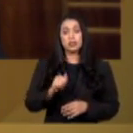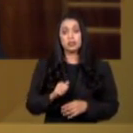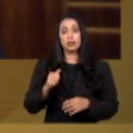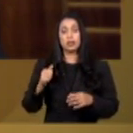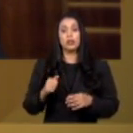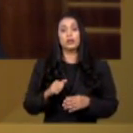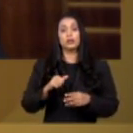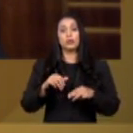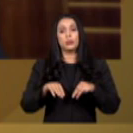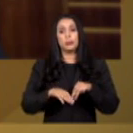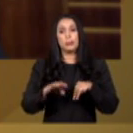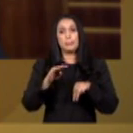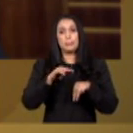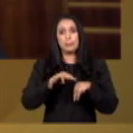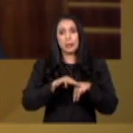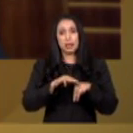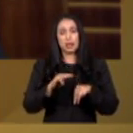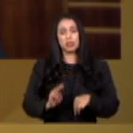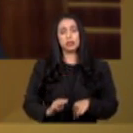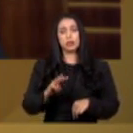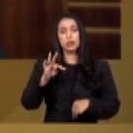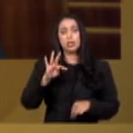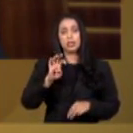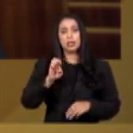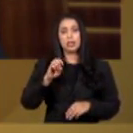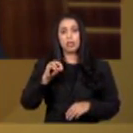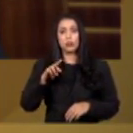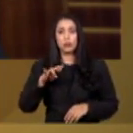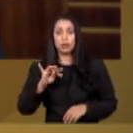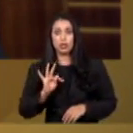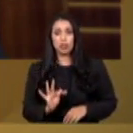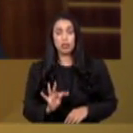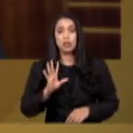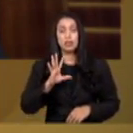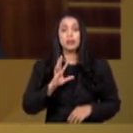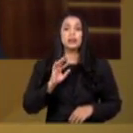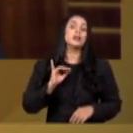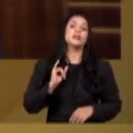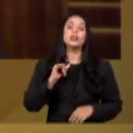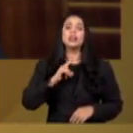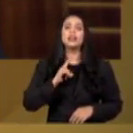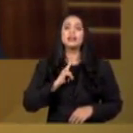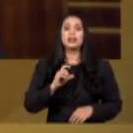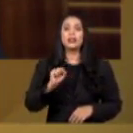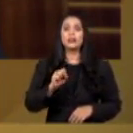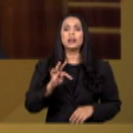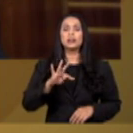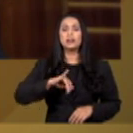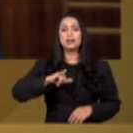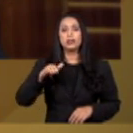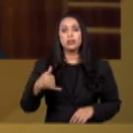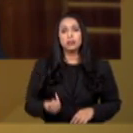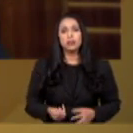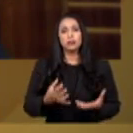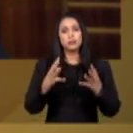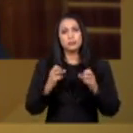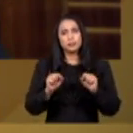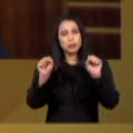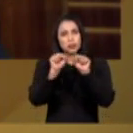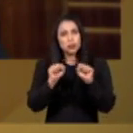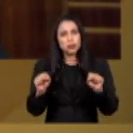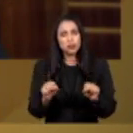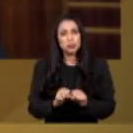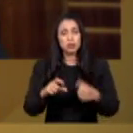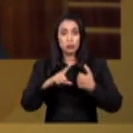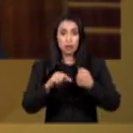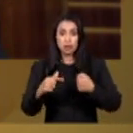saudoso e exclusivamente do hc internet 449 no qual estas boca adotou interpretação sistemática